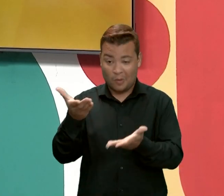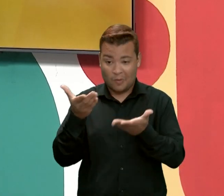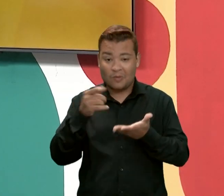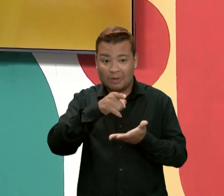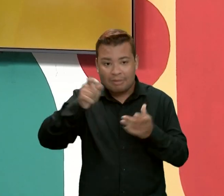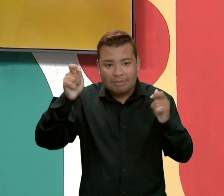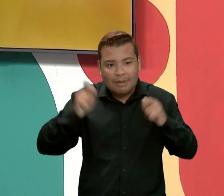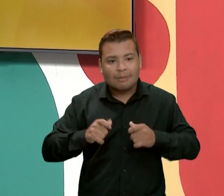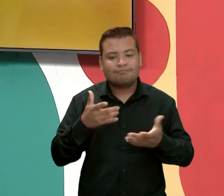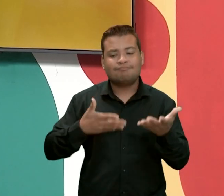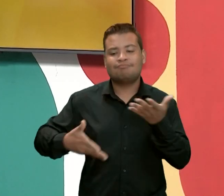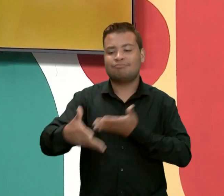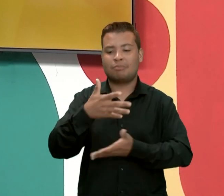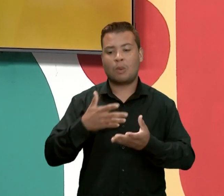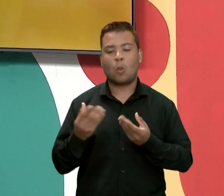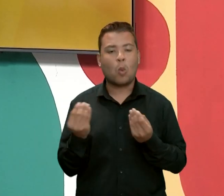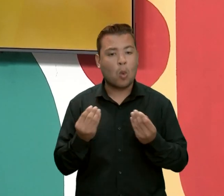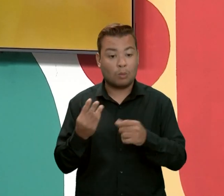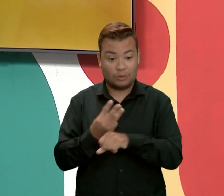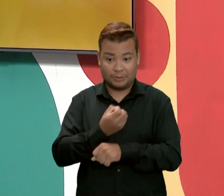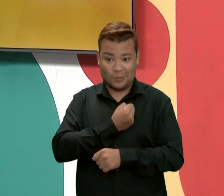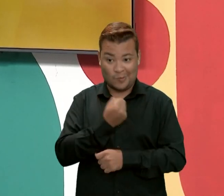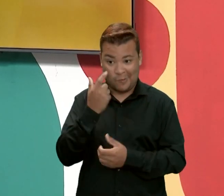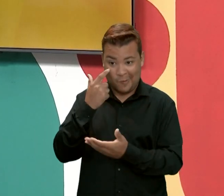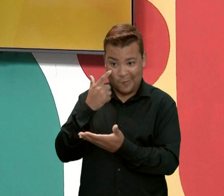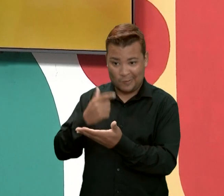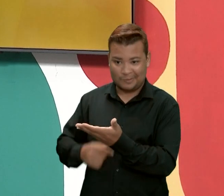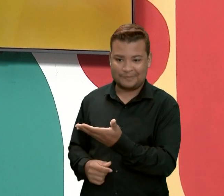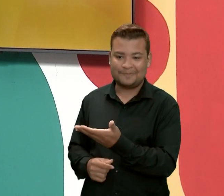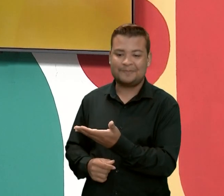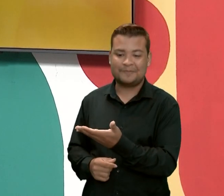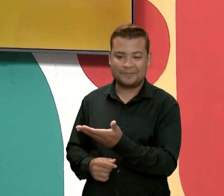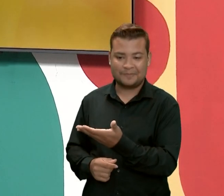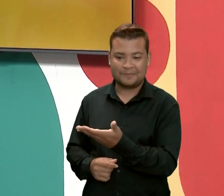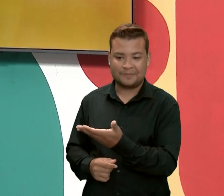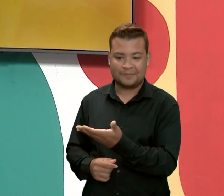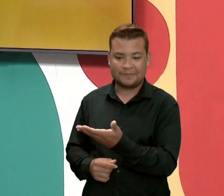com a gente por meio do nosso WhatsApp, o número é o